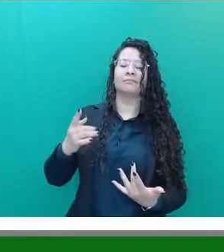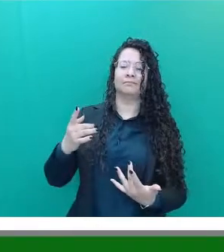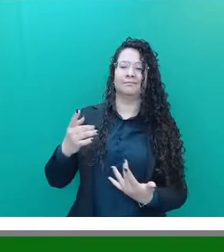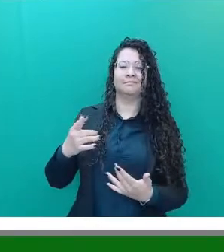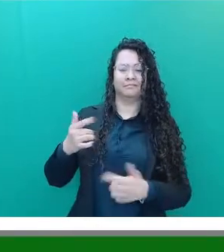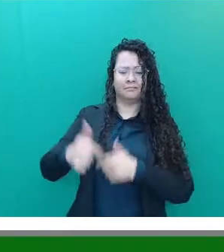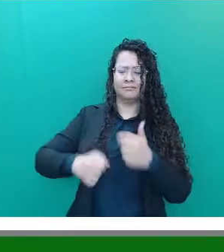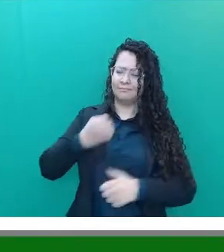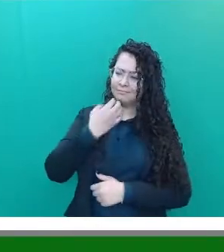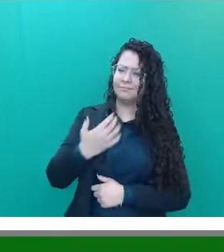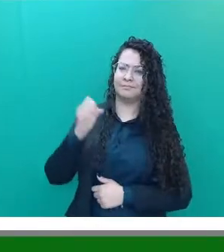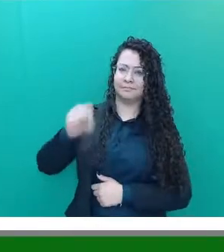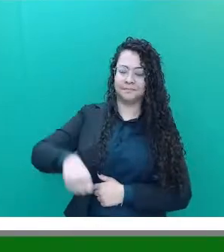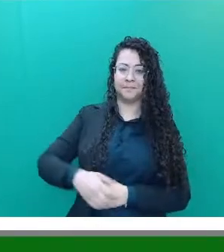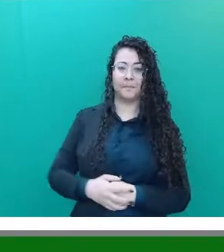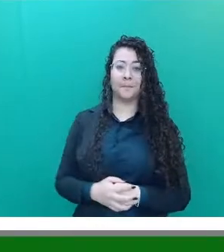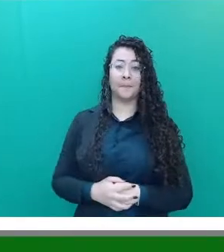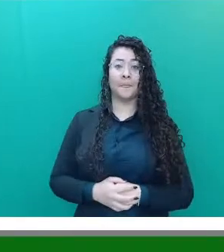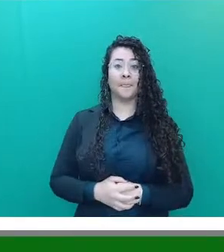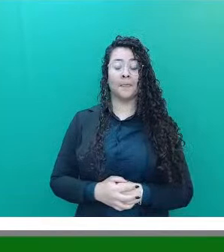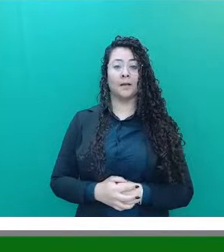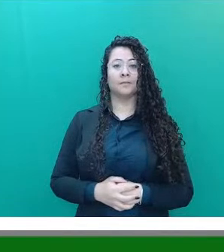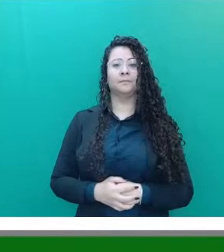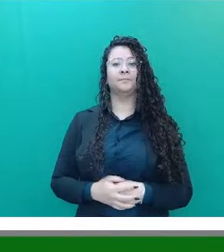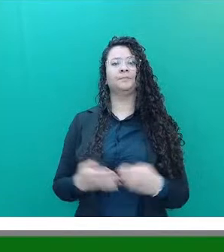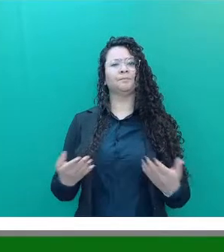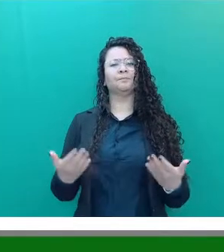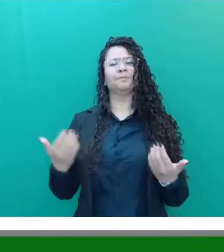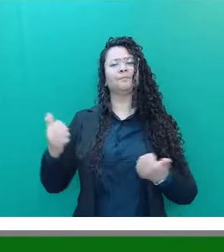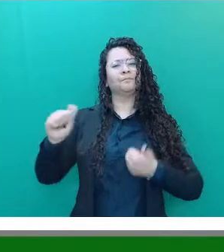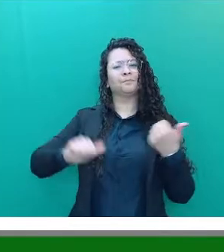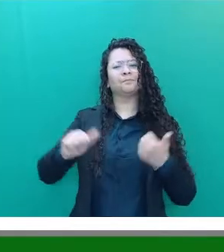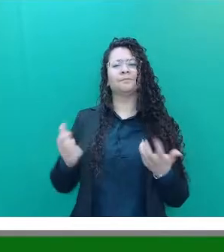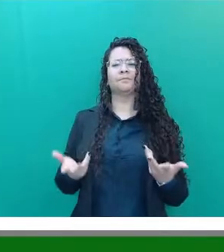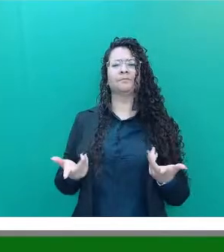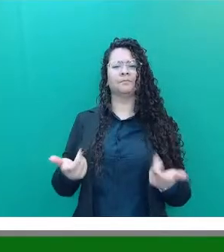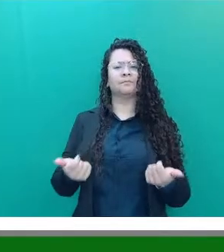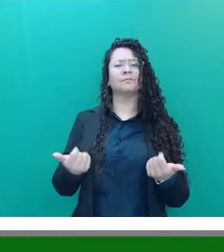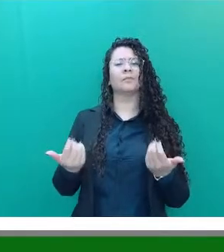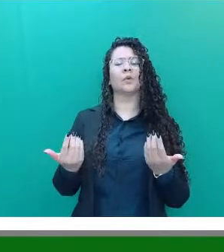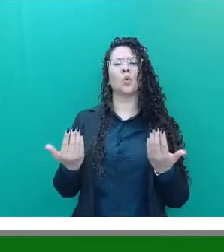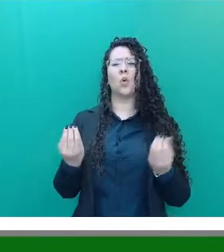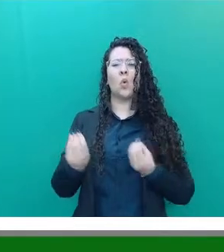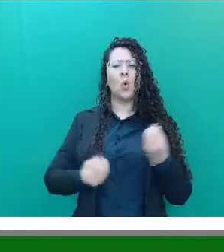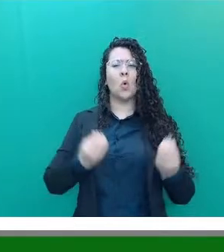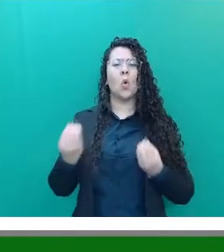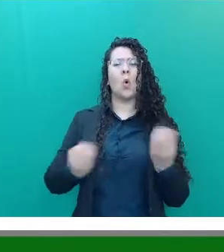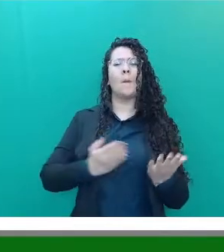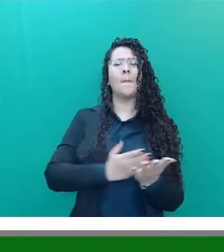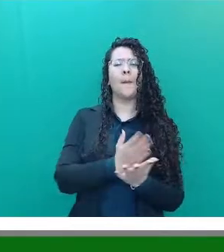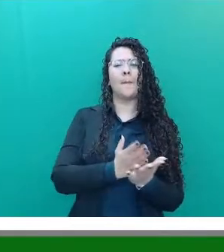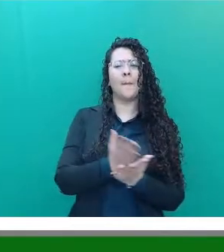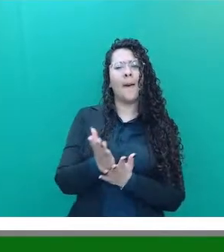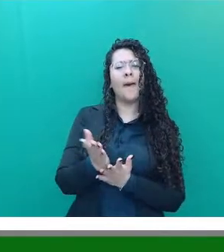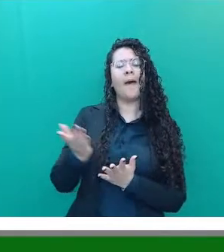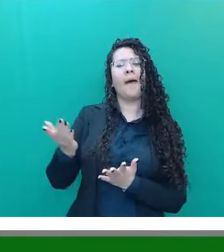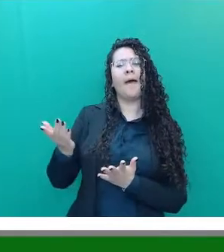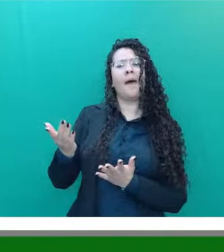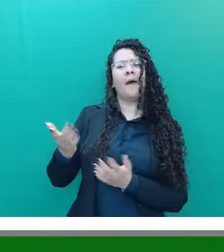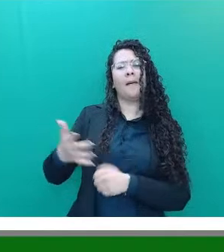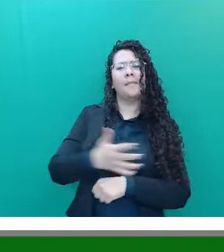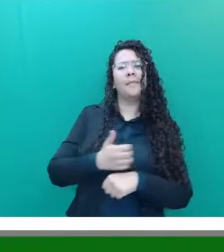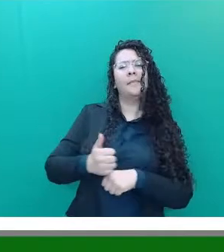Então, você faz um importante debate sobre a formação, sobre o mercado de trabalho, né? Inclusive, revisitando